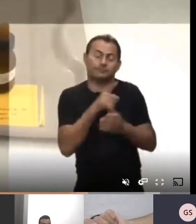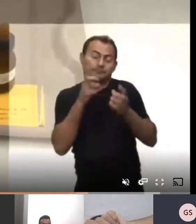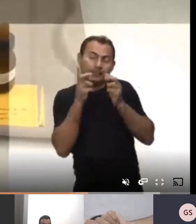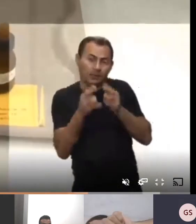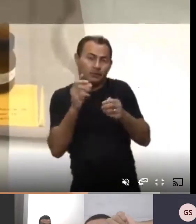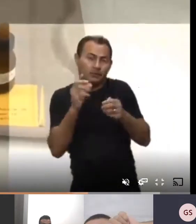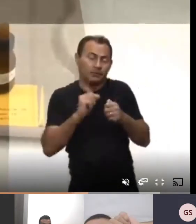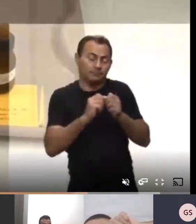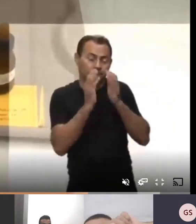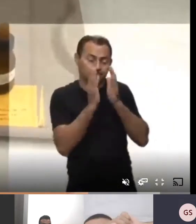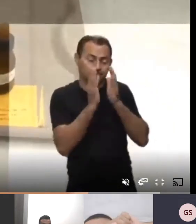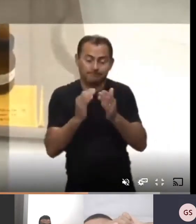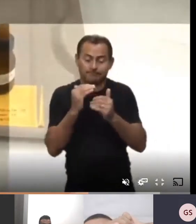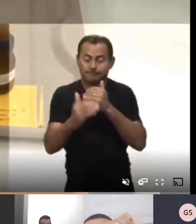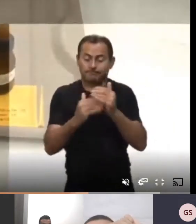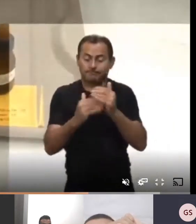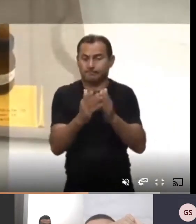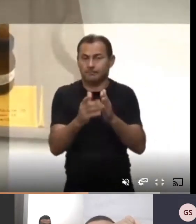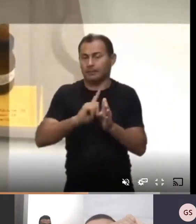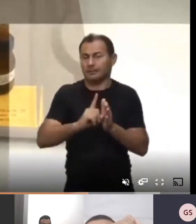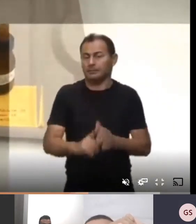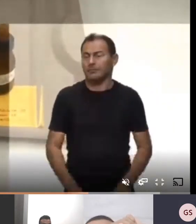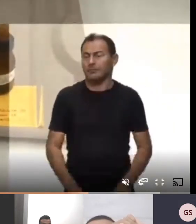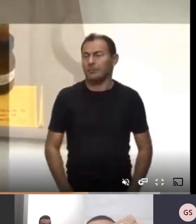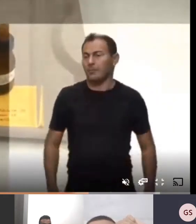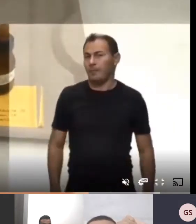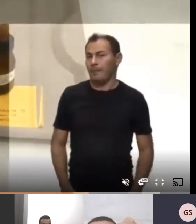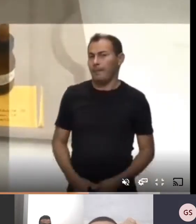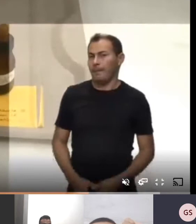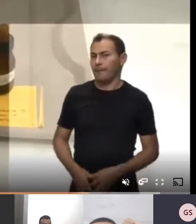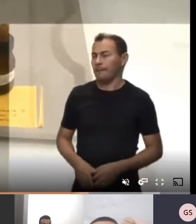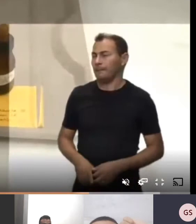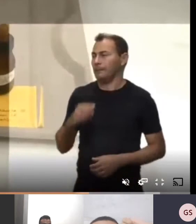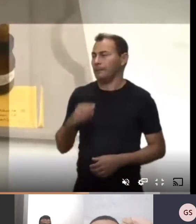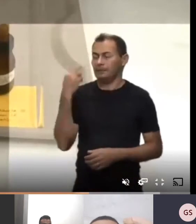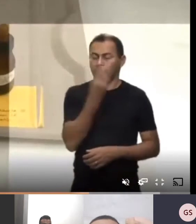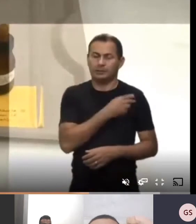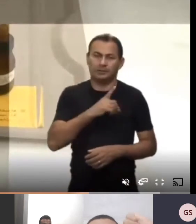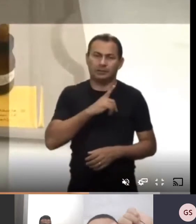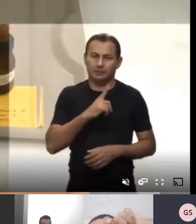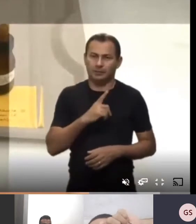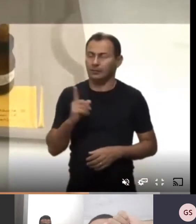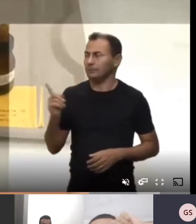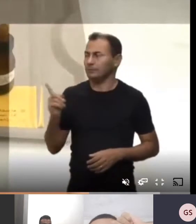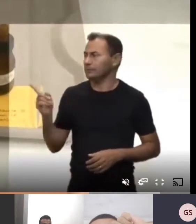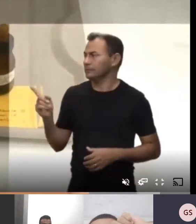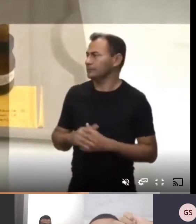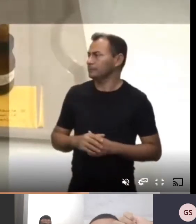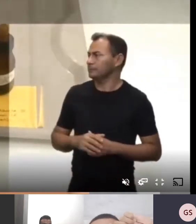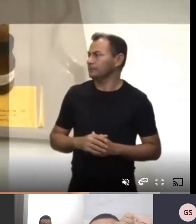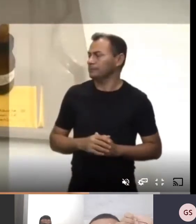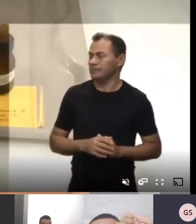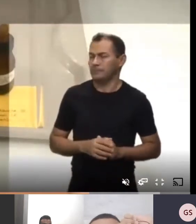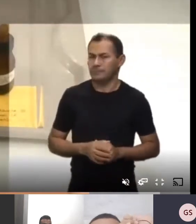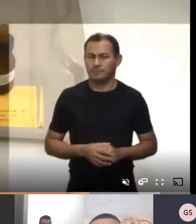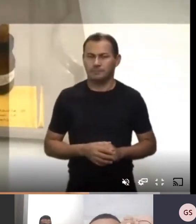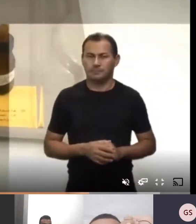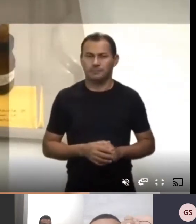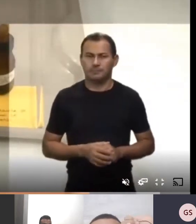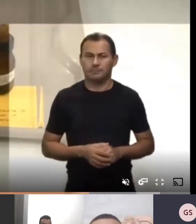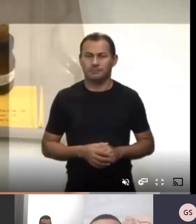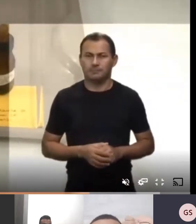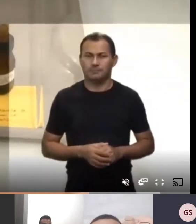gente vai usar a solução tampão com pH menor, com esse pH aí de 5,4, e a gente vai ver se o ponto